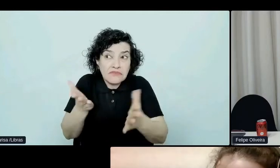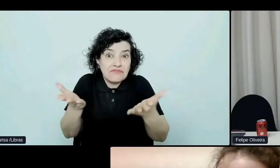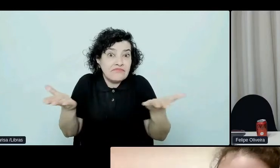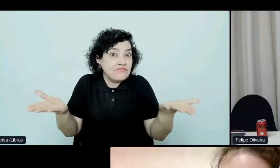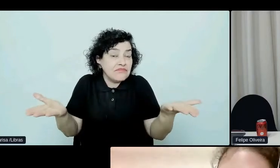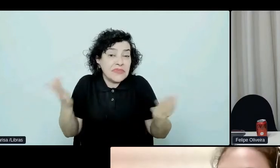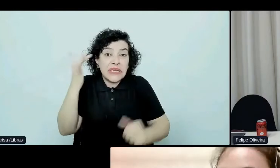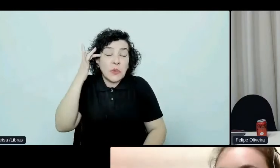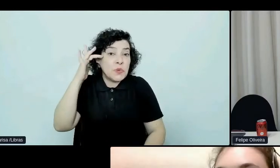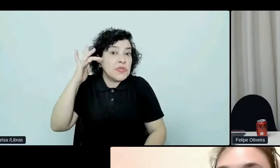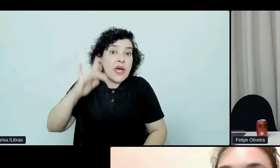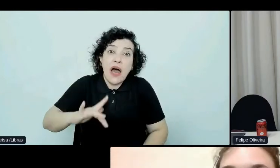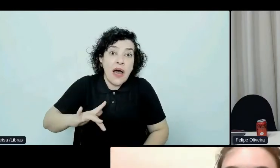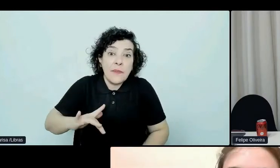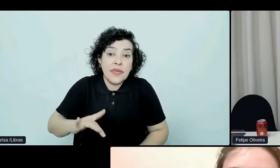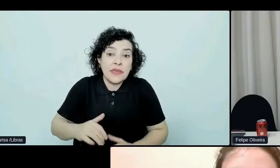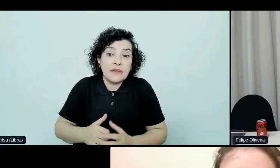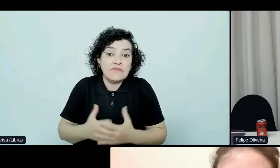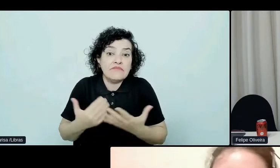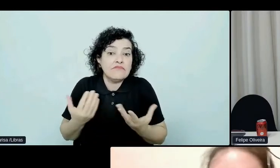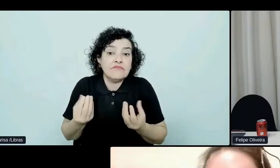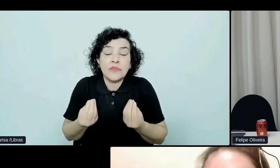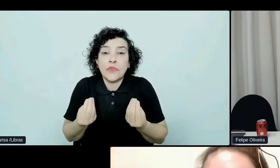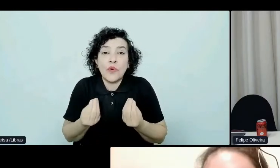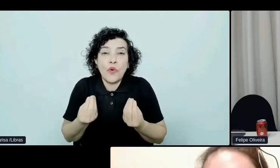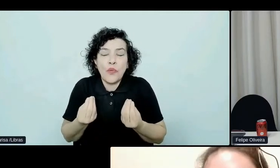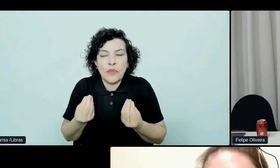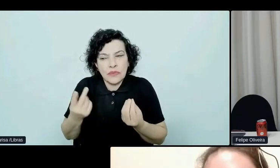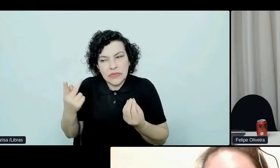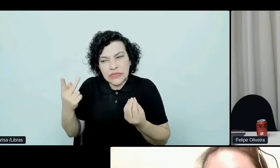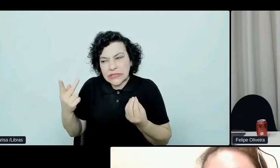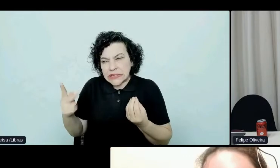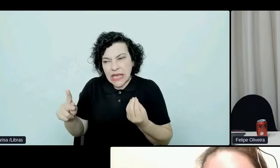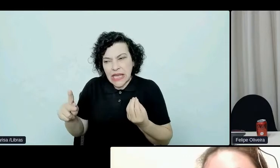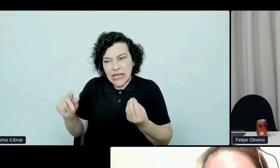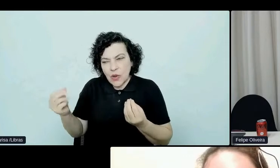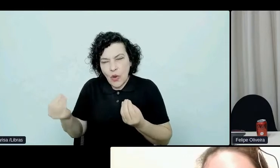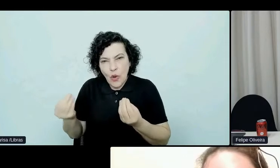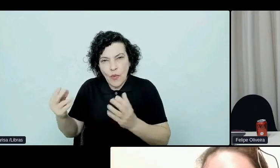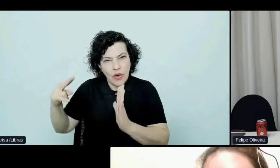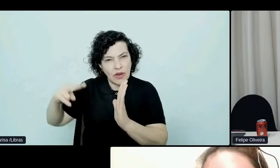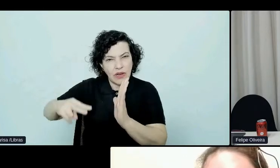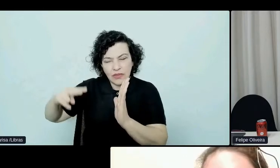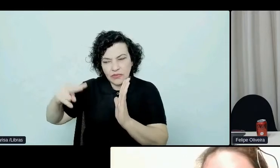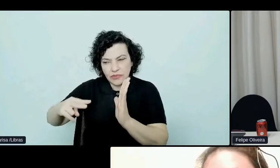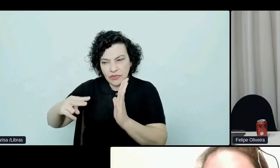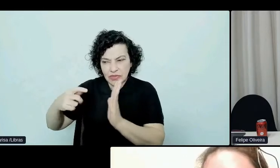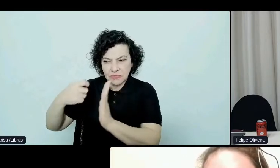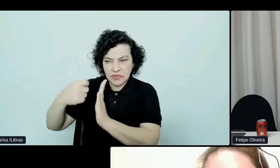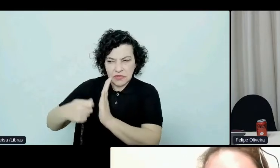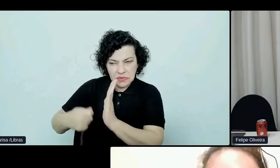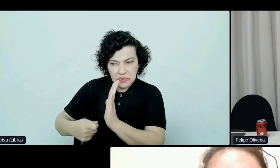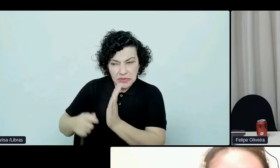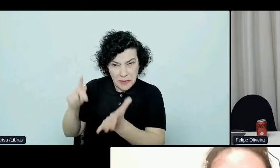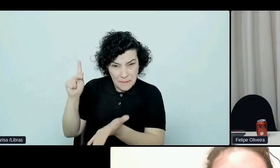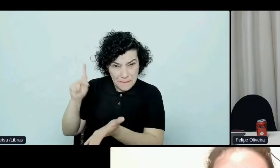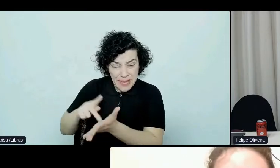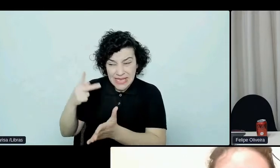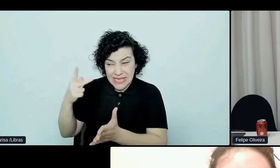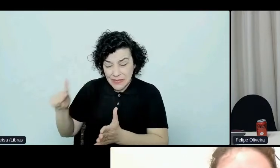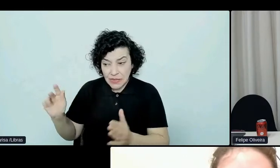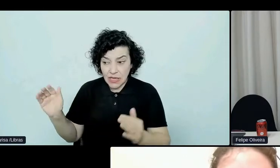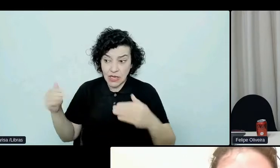precisa fazer a psicoeducação dessas pessoas, porque não basta a leitura, porque você faz